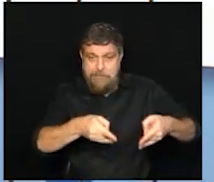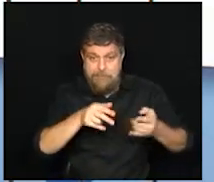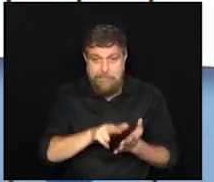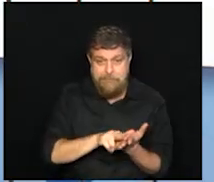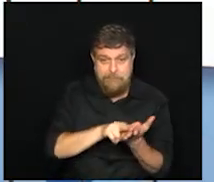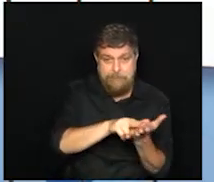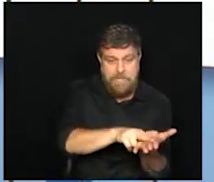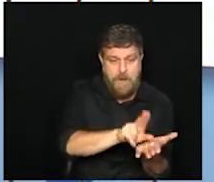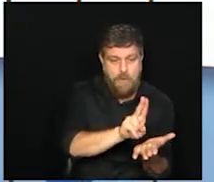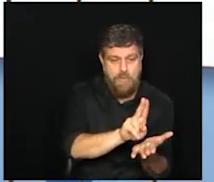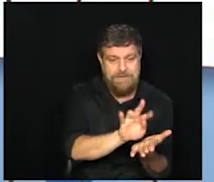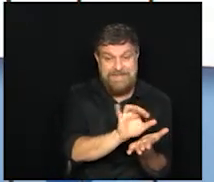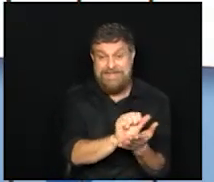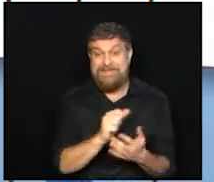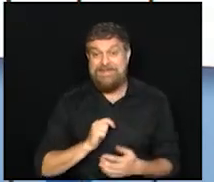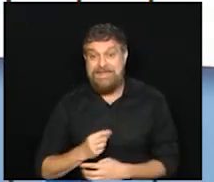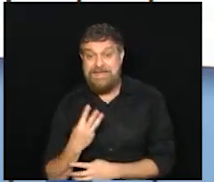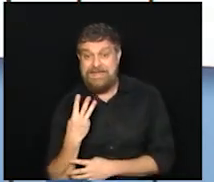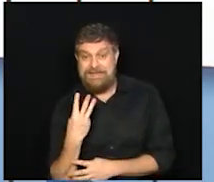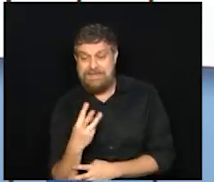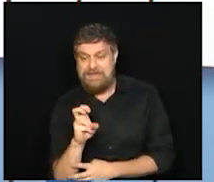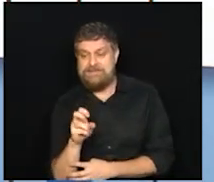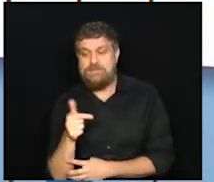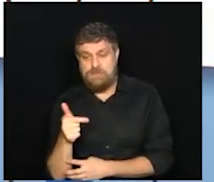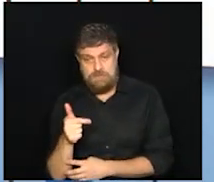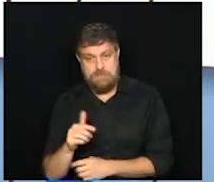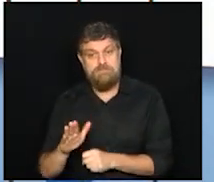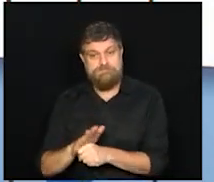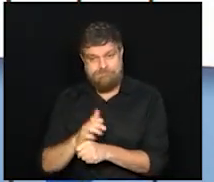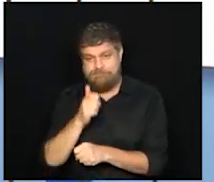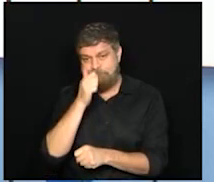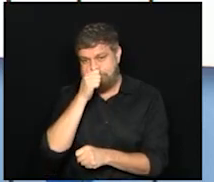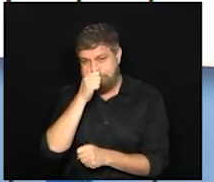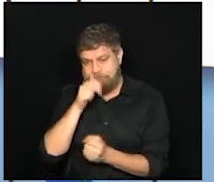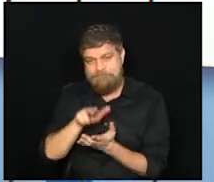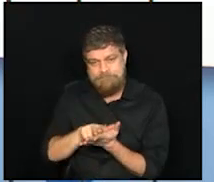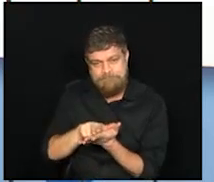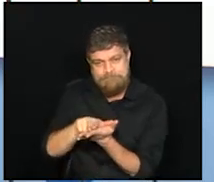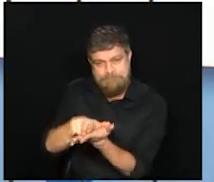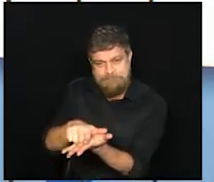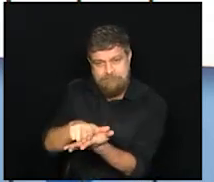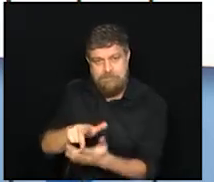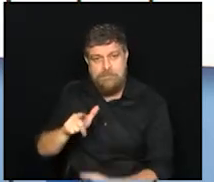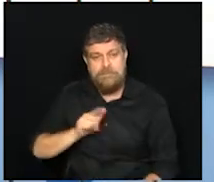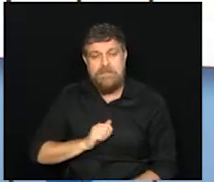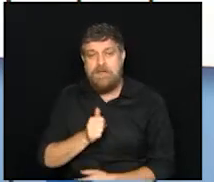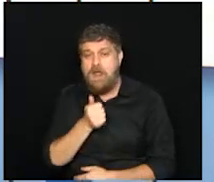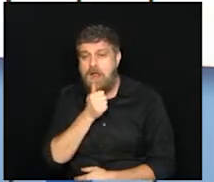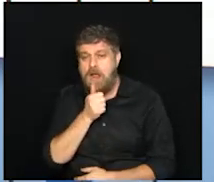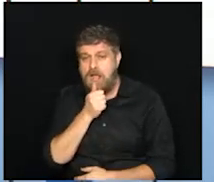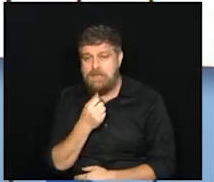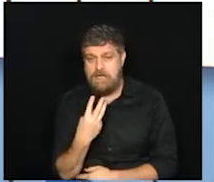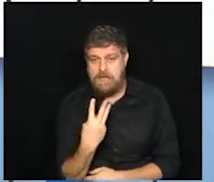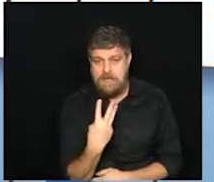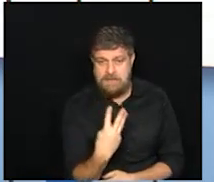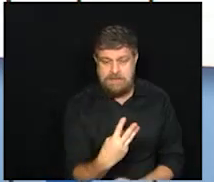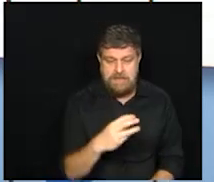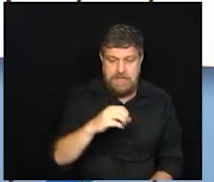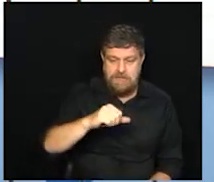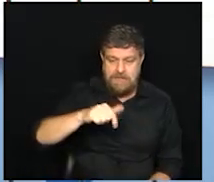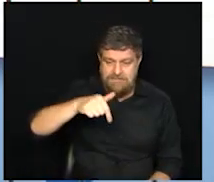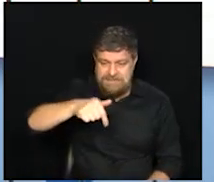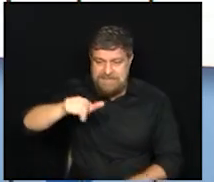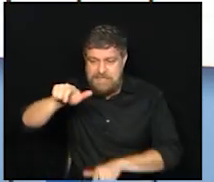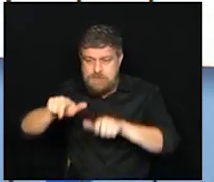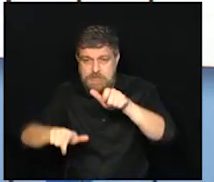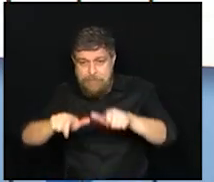UTI, 352 estavam ocupados e havia ainda 397